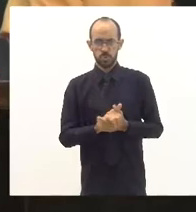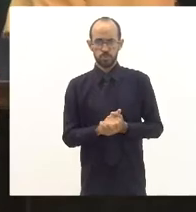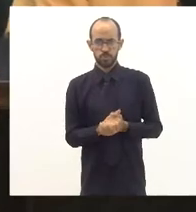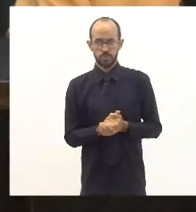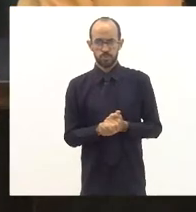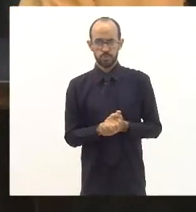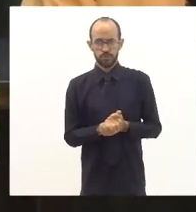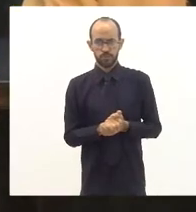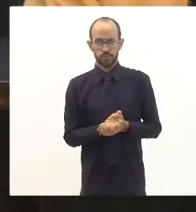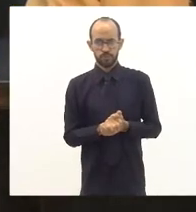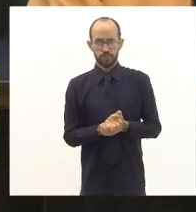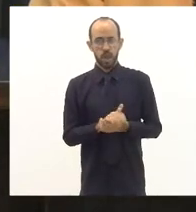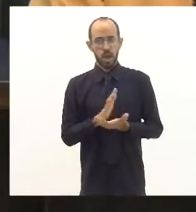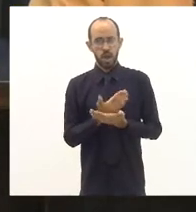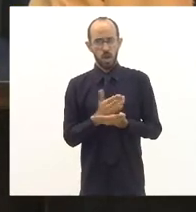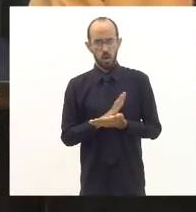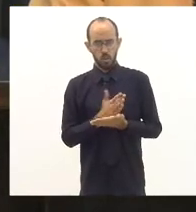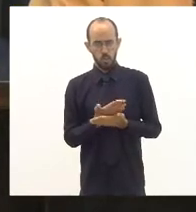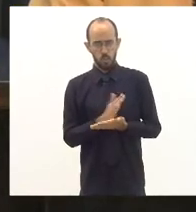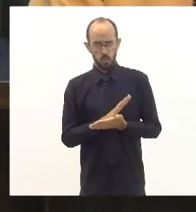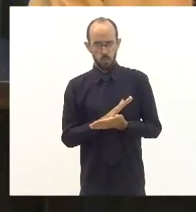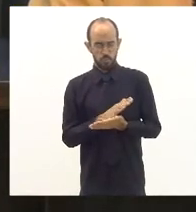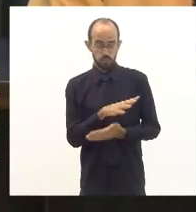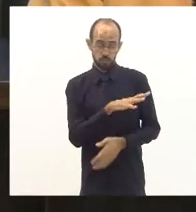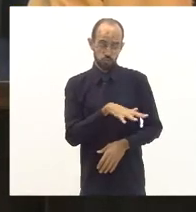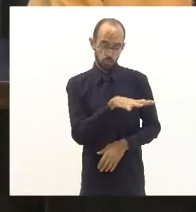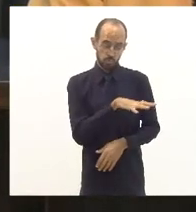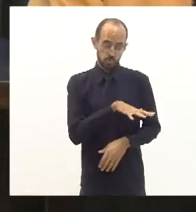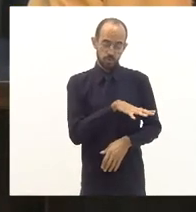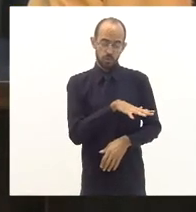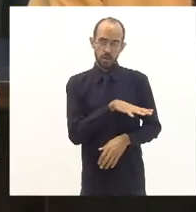que algumas comunidades terapêuticas,